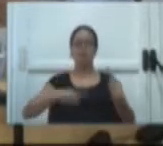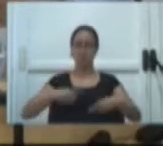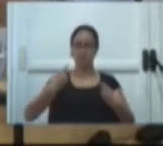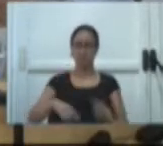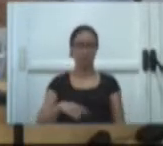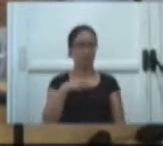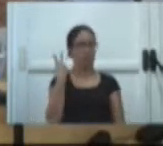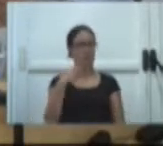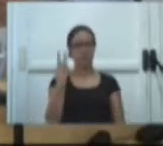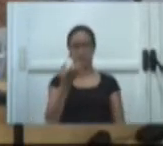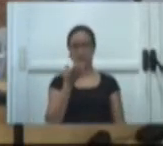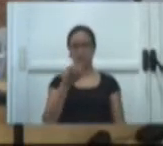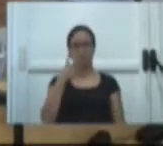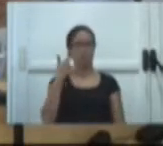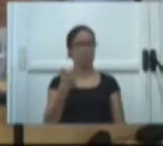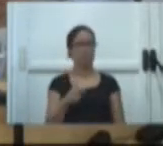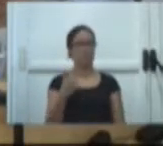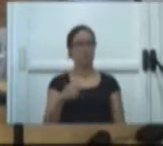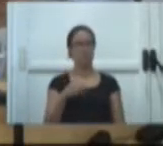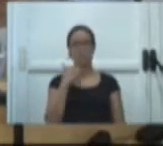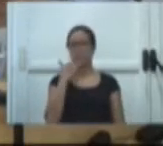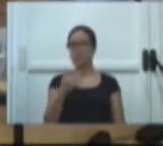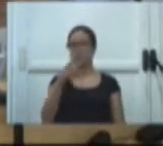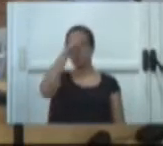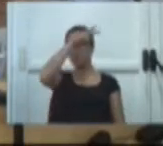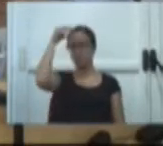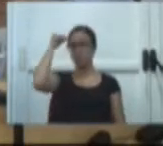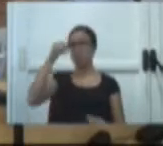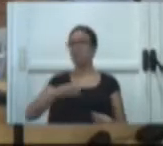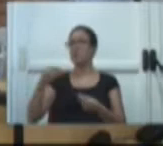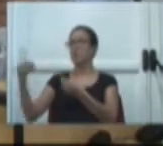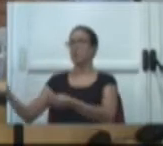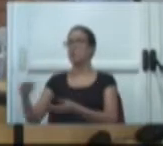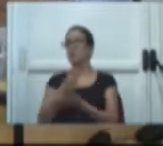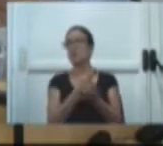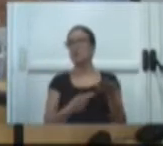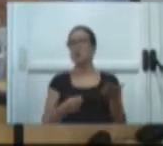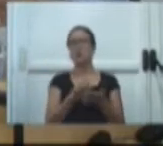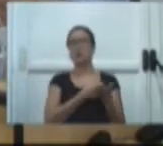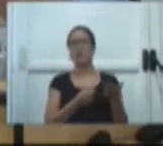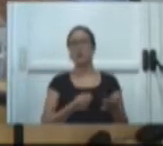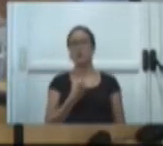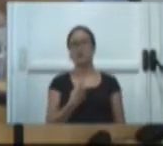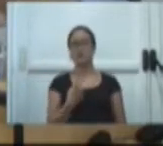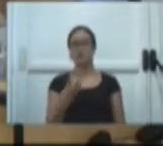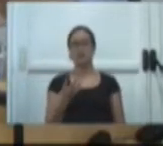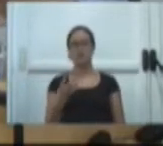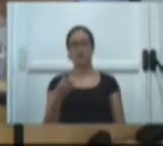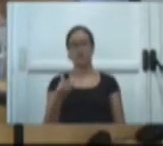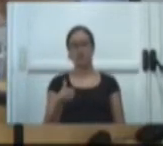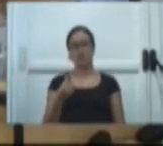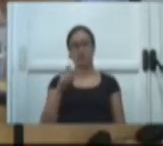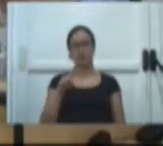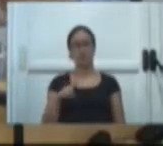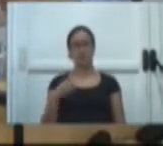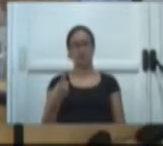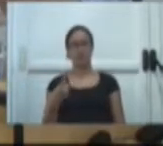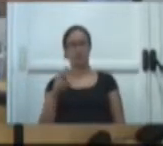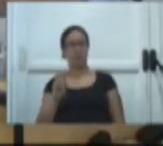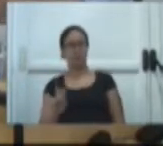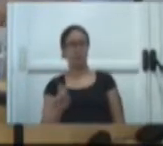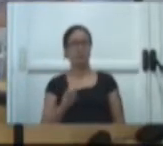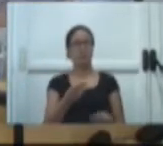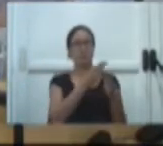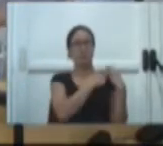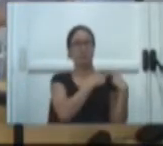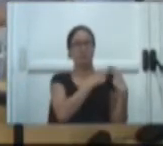deseja? Não havendo, encaminhe-se ao Executivo. Requerimento 146/2015, autor vereador Bruno Bortolã, Jorge de